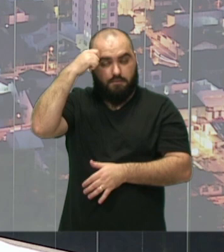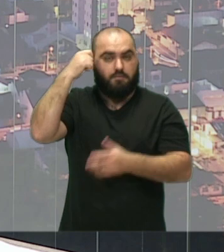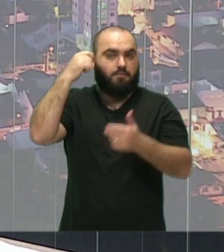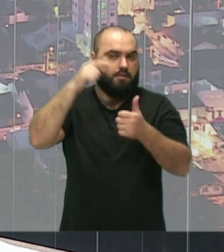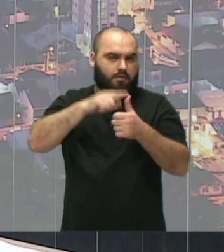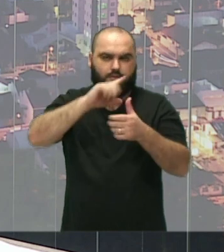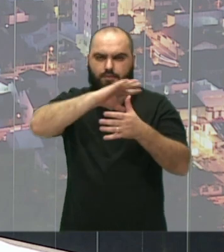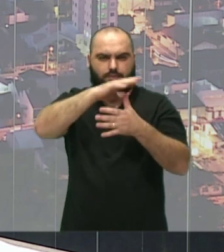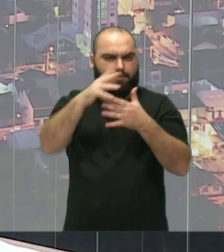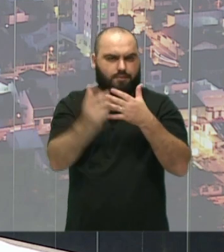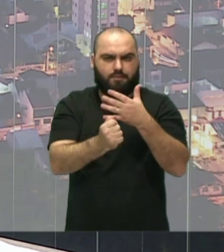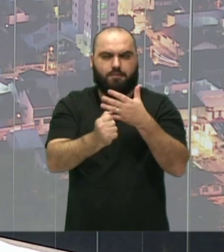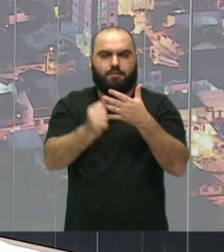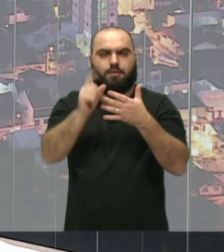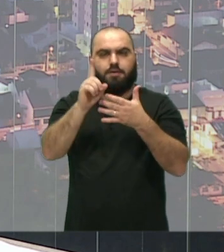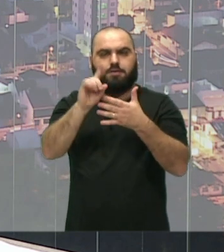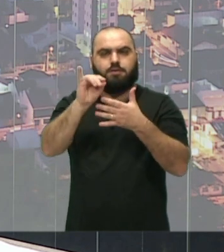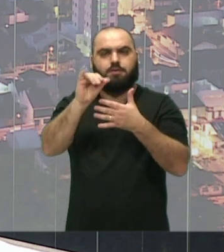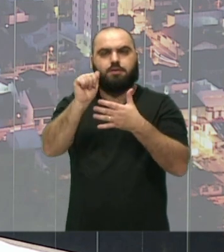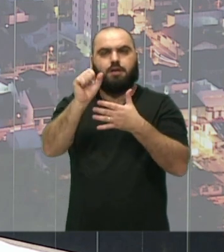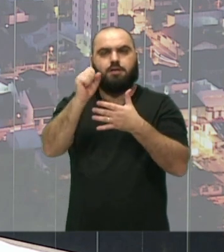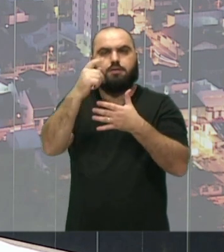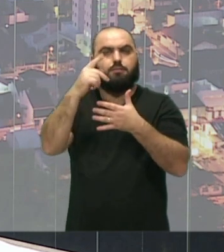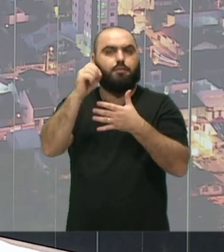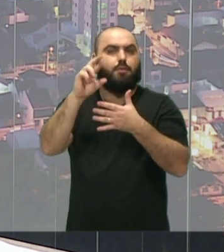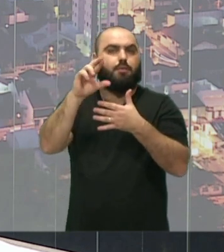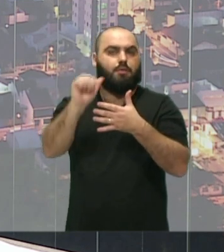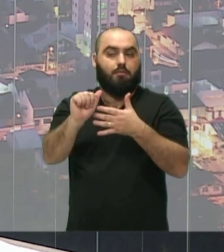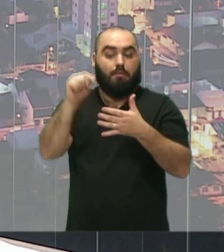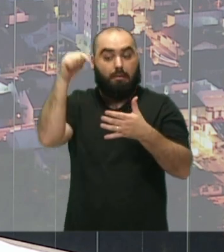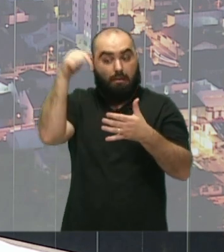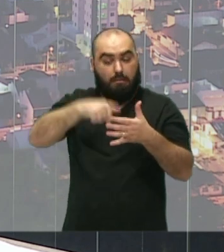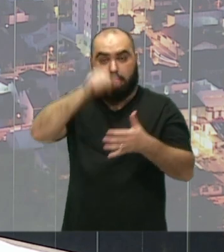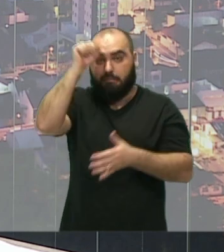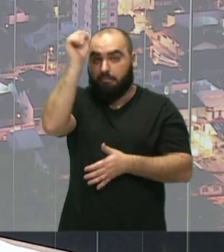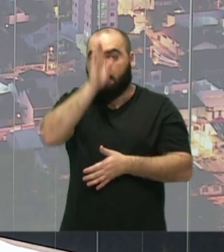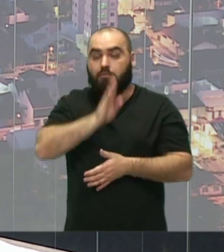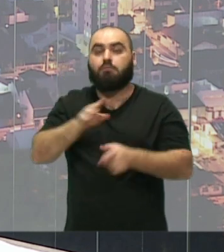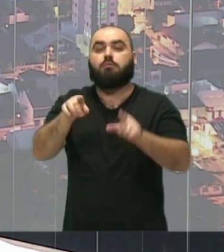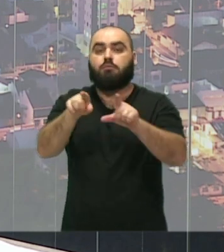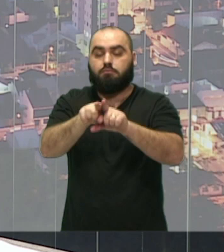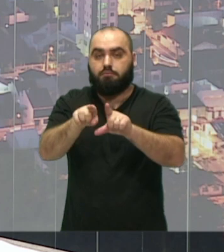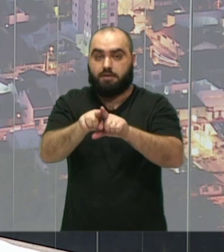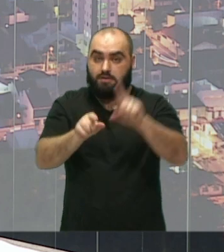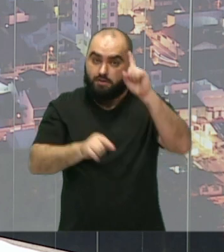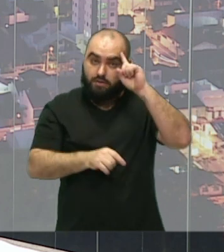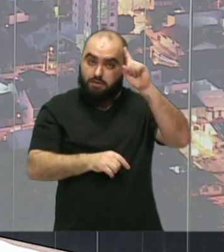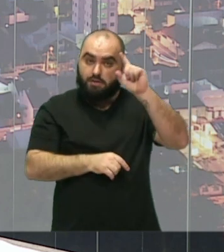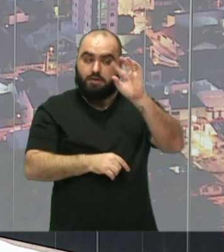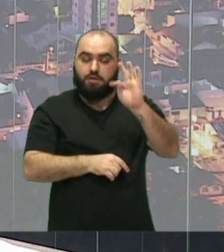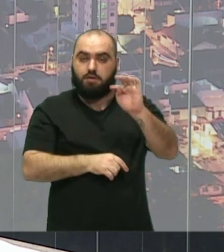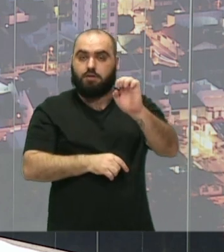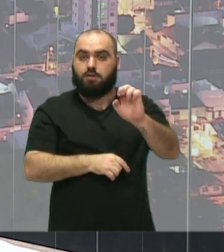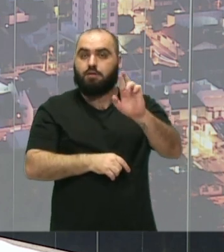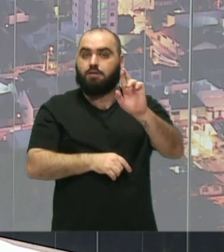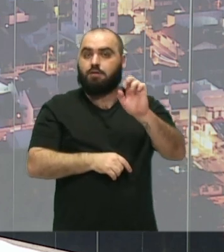latino-americana e da diáspora, e também aqui no Brasil, por consequência, dia de Teresa de